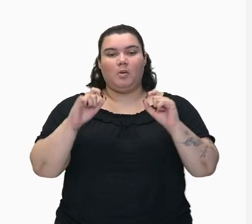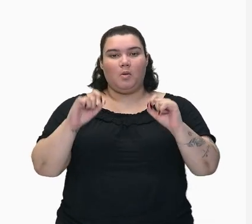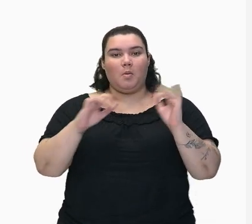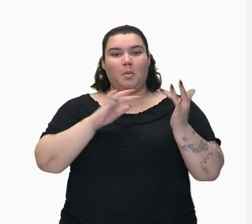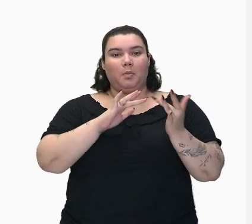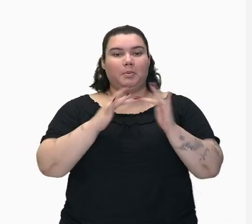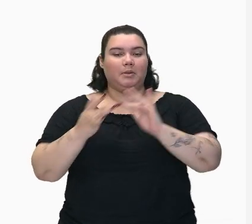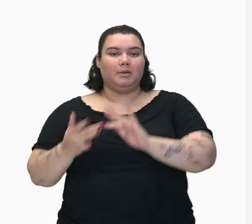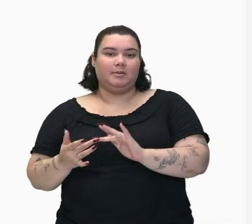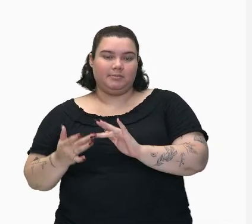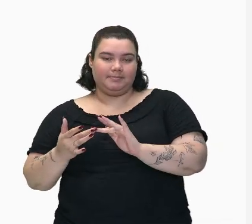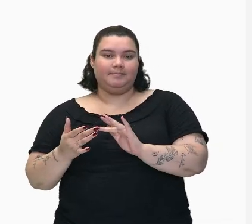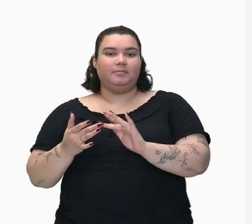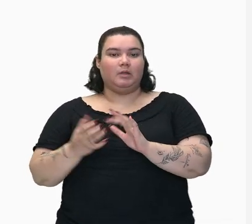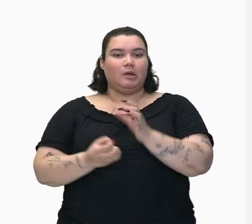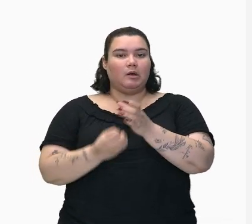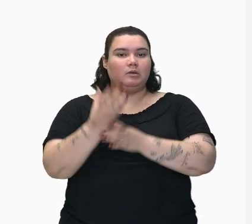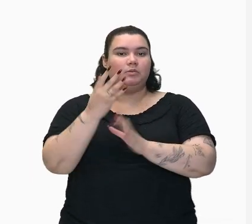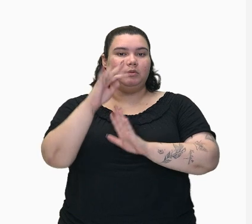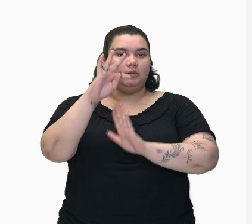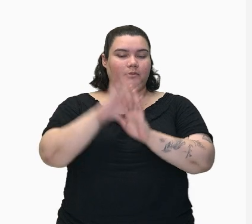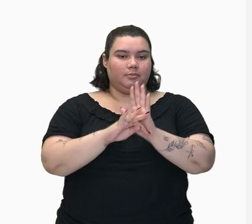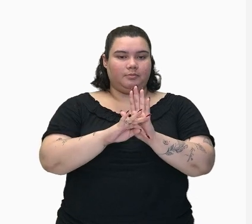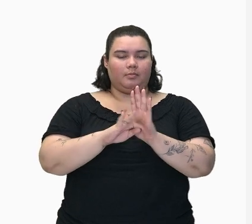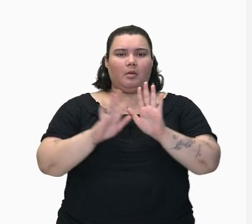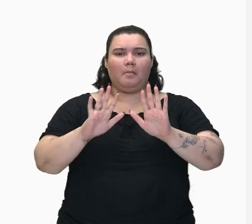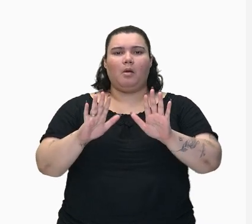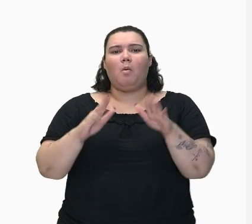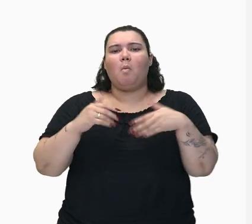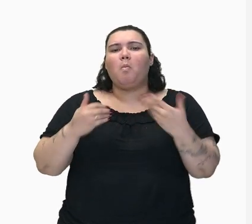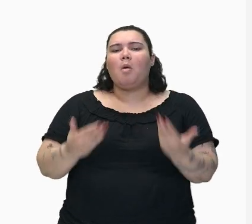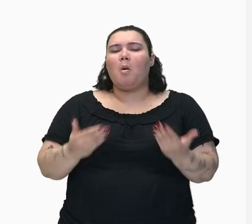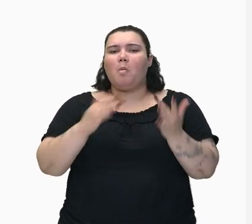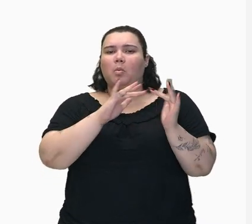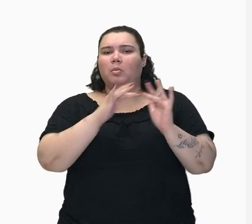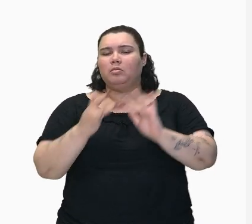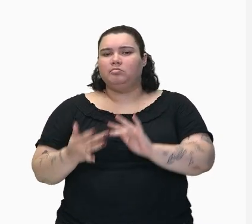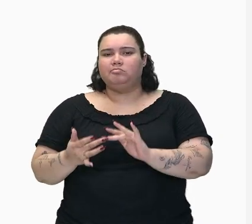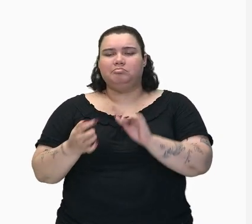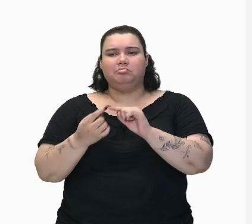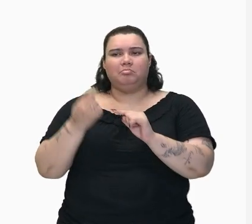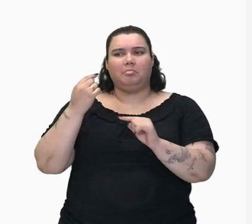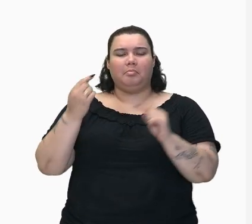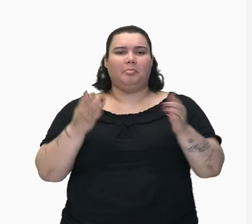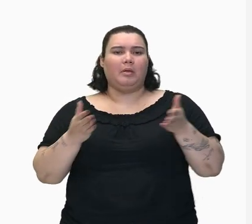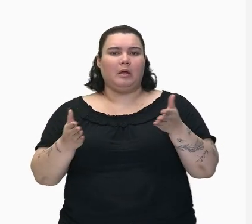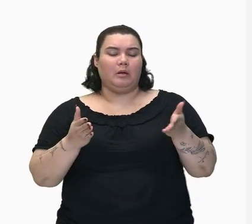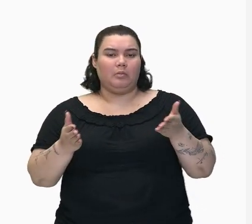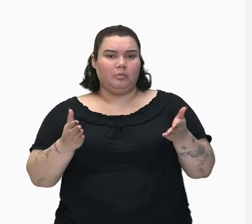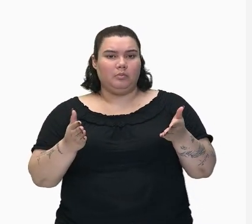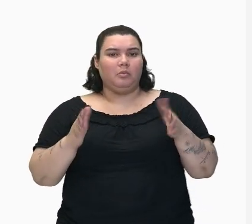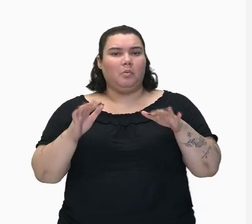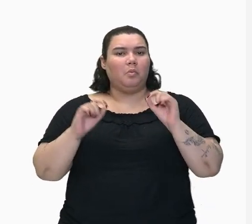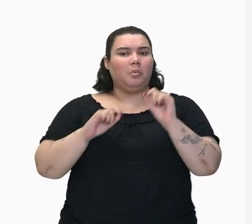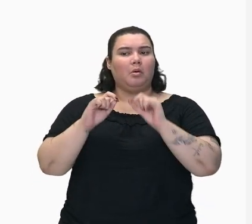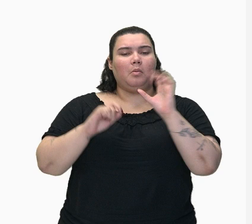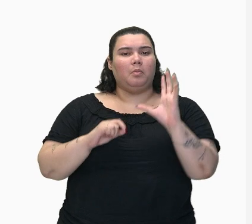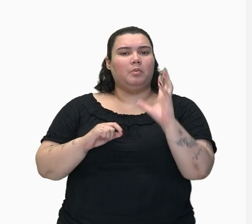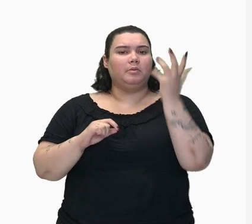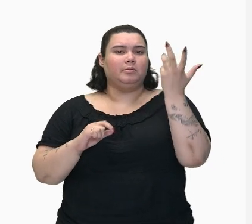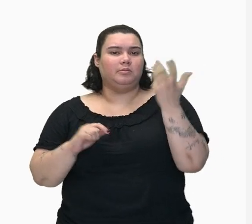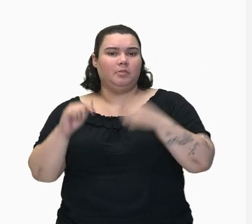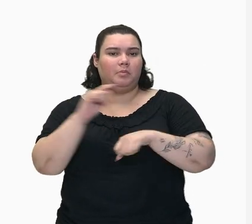contexto de produção. Então, qual foi esse contexto de produção? O que estava acontecendo no nosso país exatamente neste período